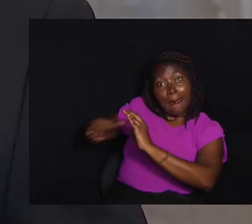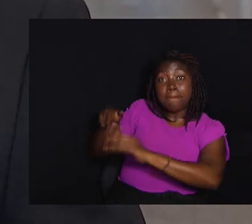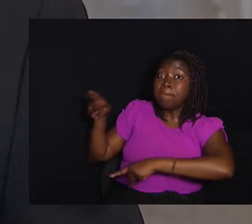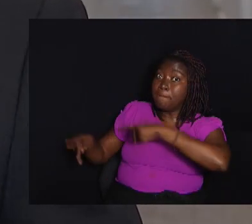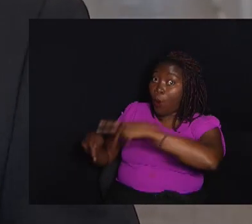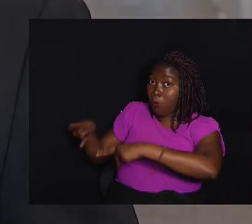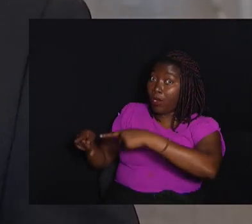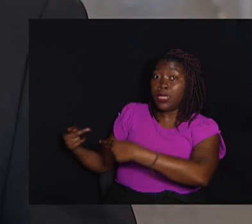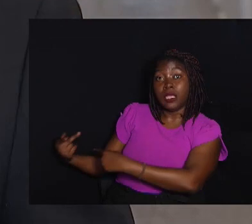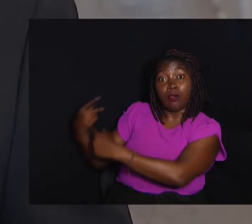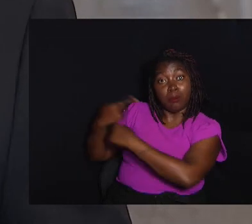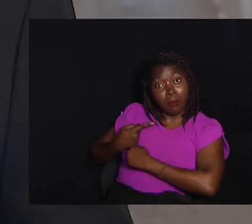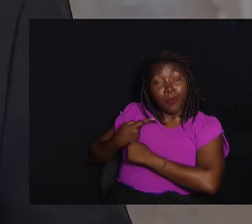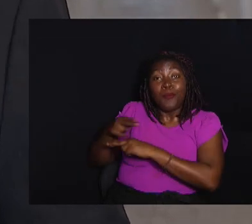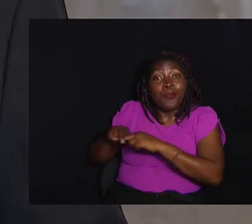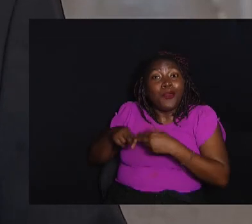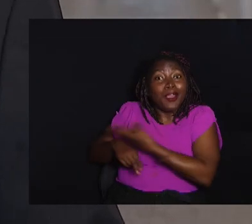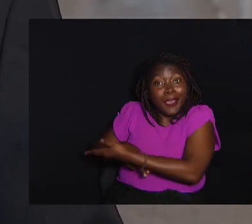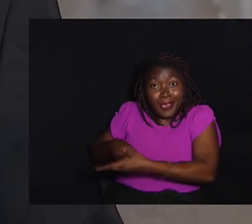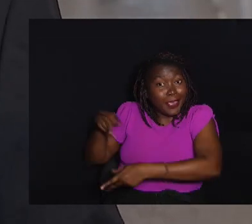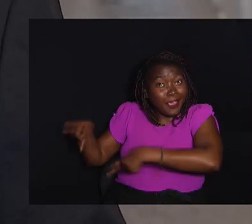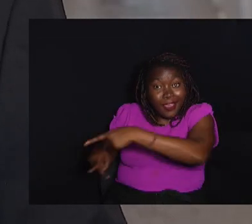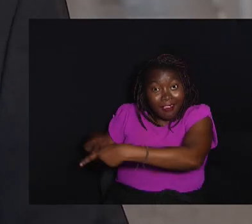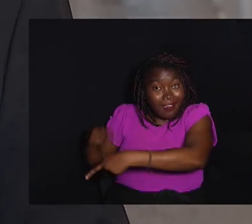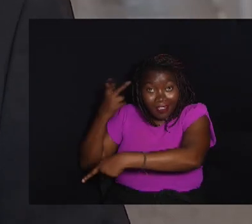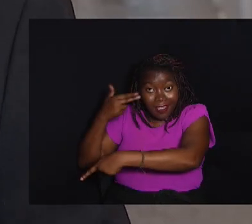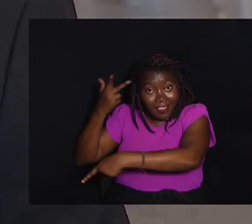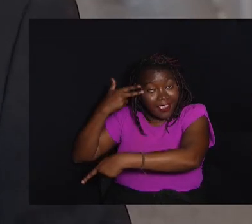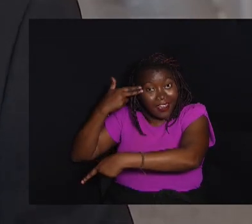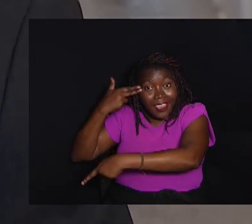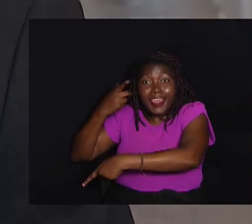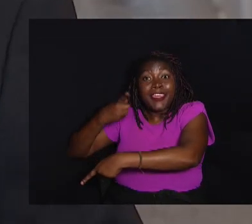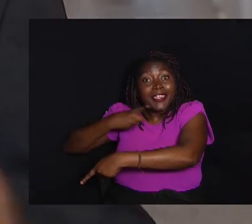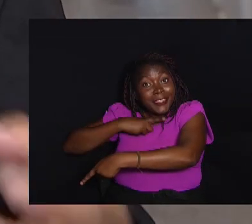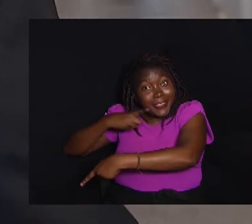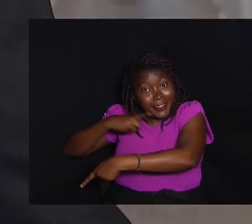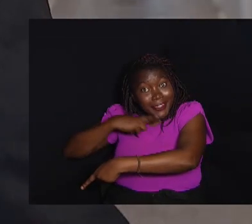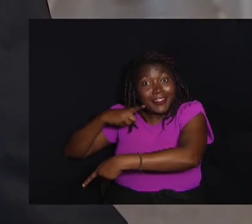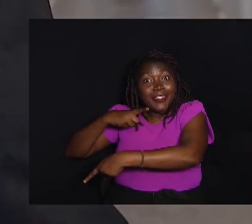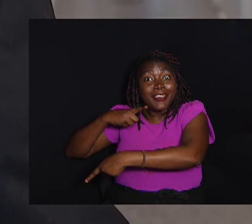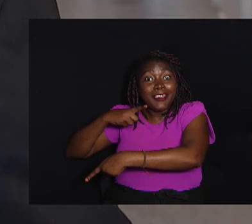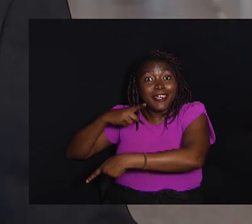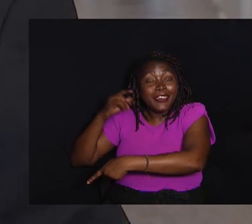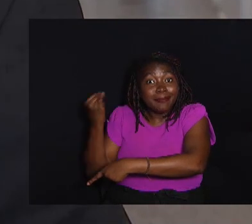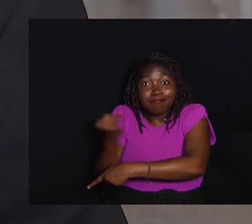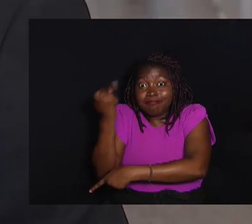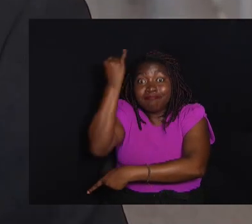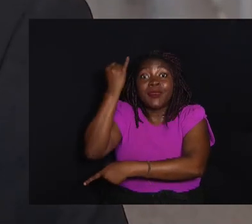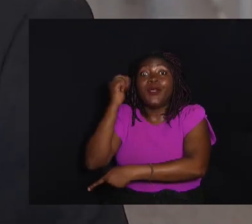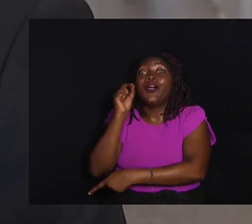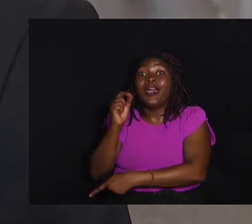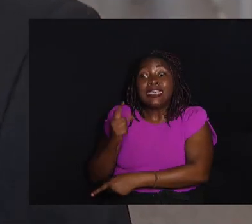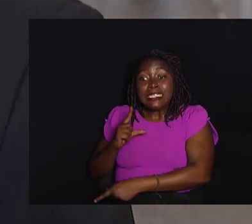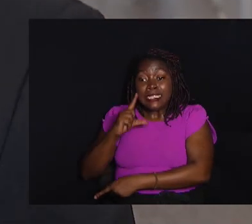nos procura, porque o cidadão comum ele tem a prerrogativa, sair, ir para o trabalho, chega